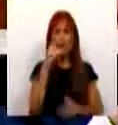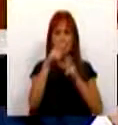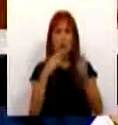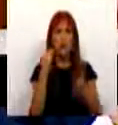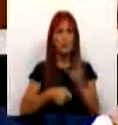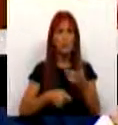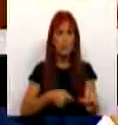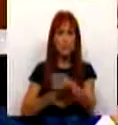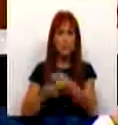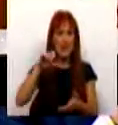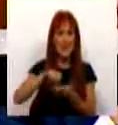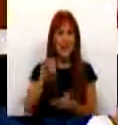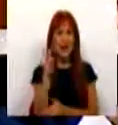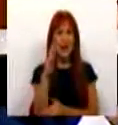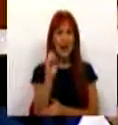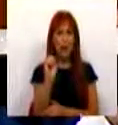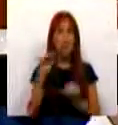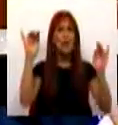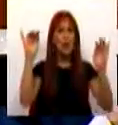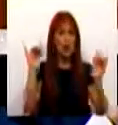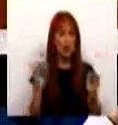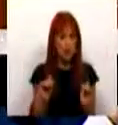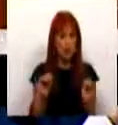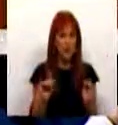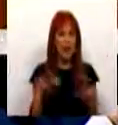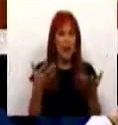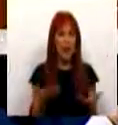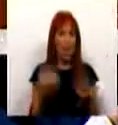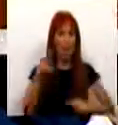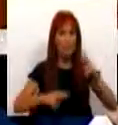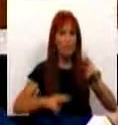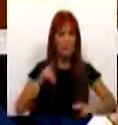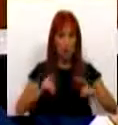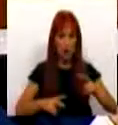contribuintes em sede IRS uma redução da carga fiscal,